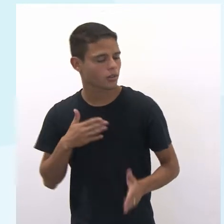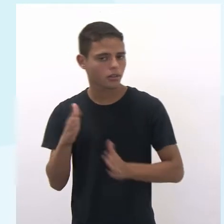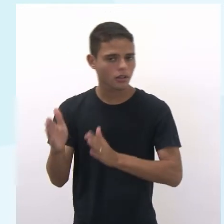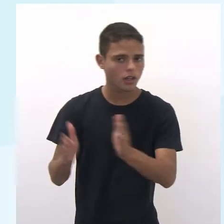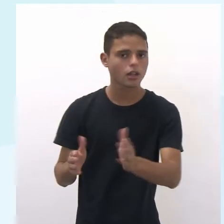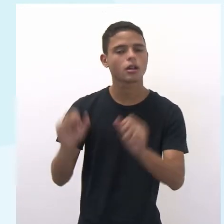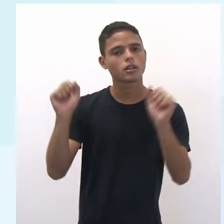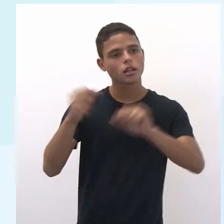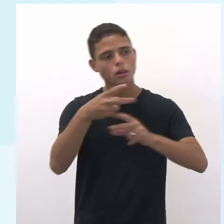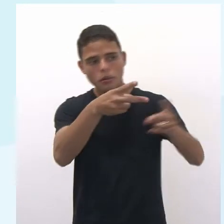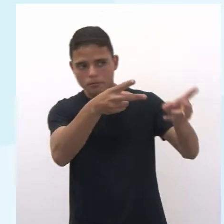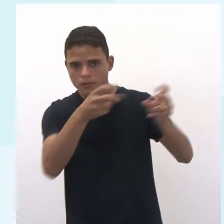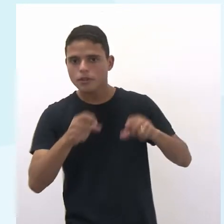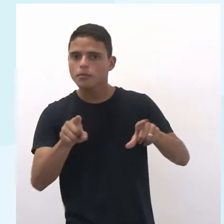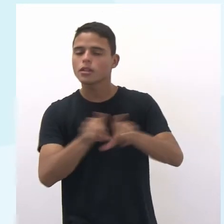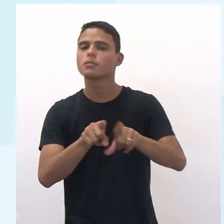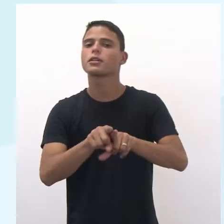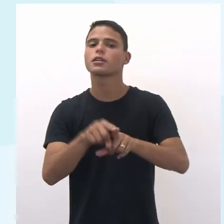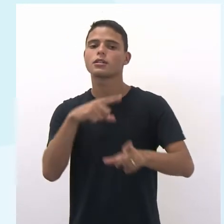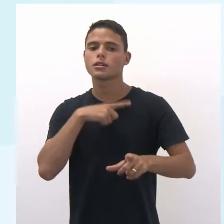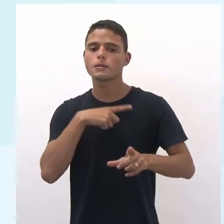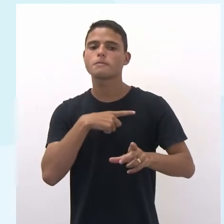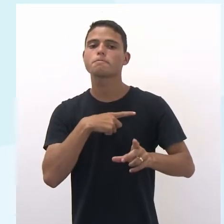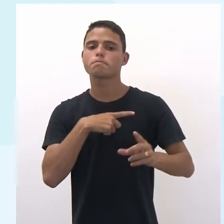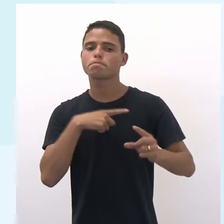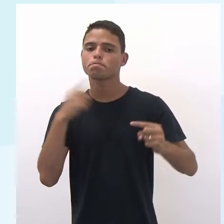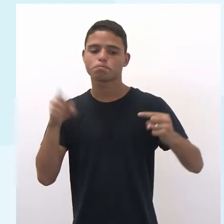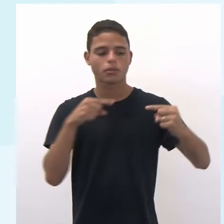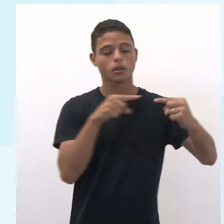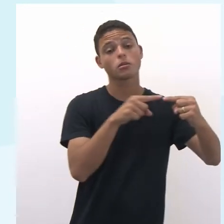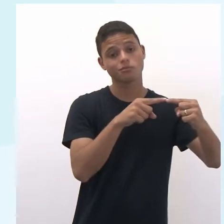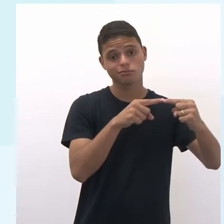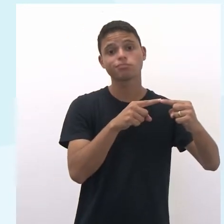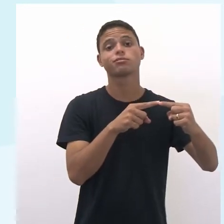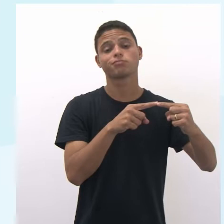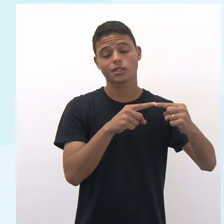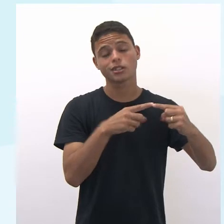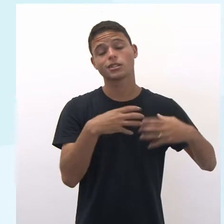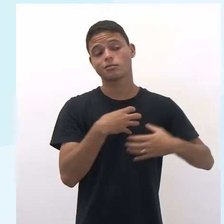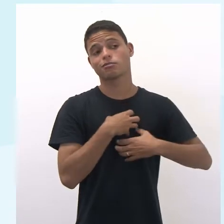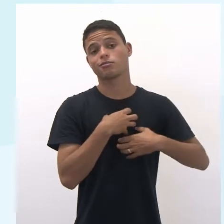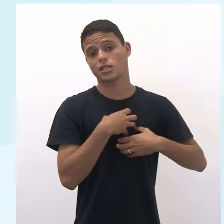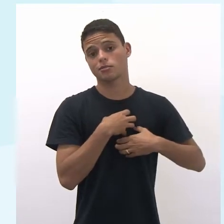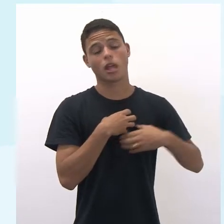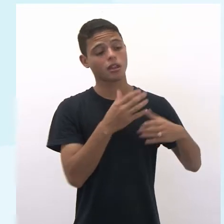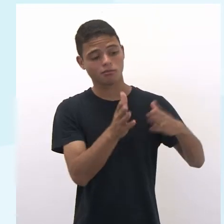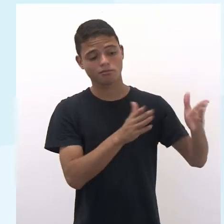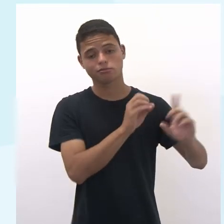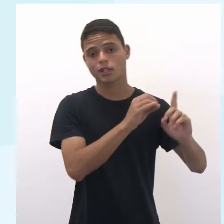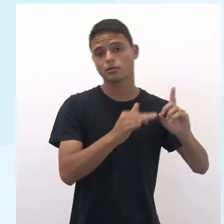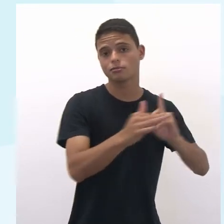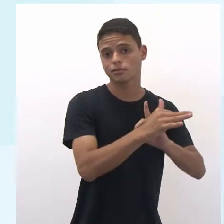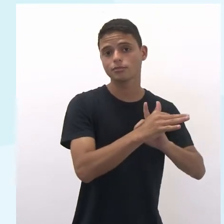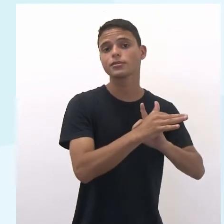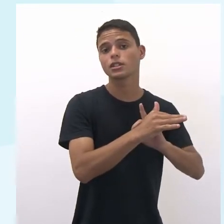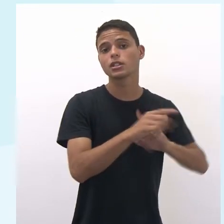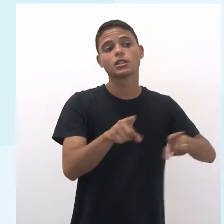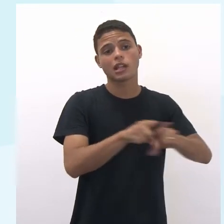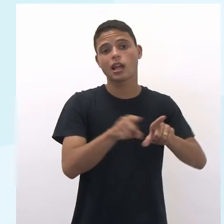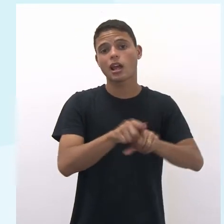pode perceber que também tem a ver com a intencionalidade daquela época, daquela sociedade, daqueles